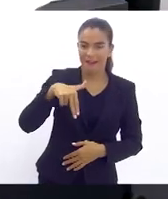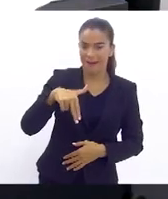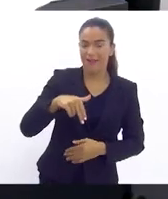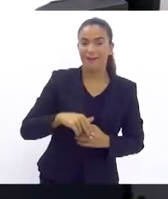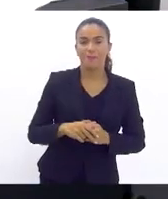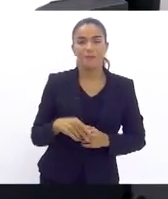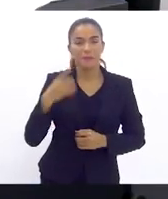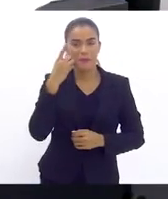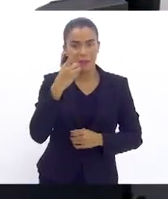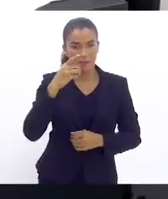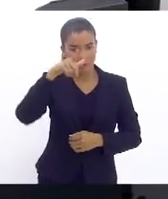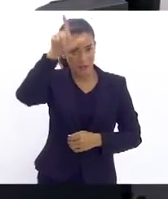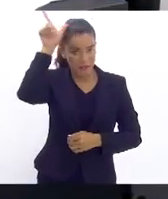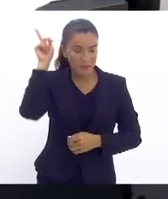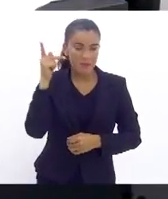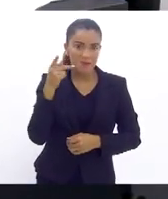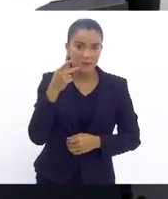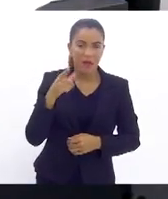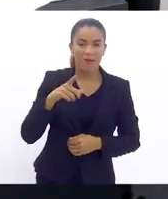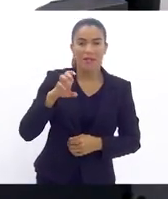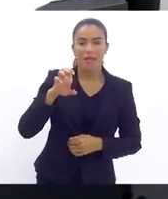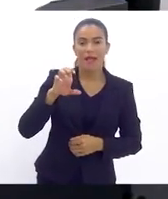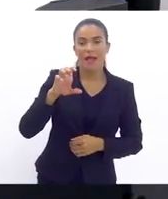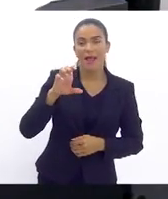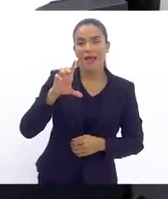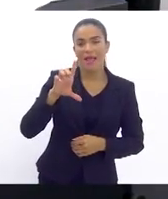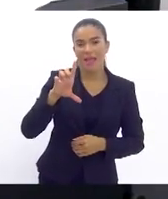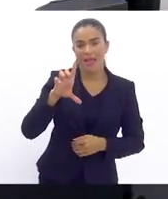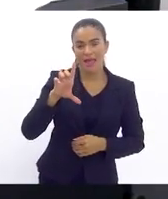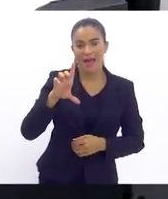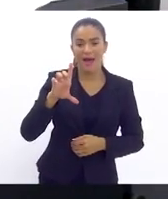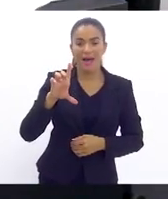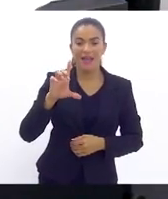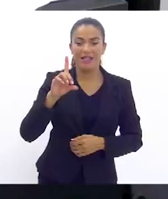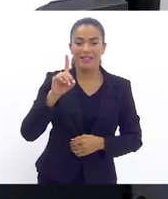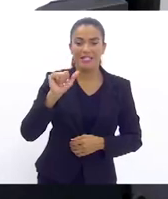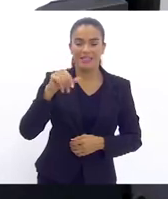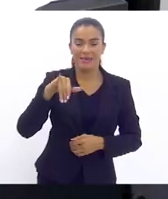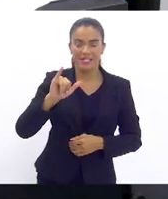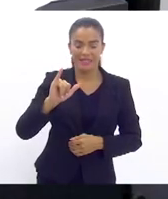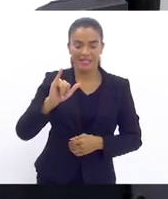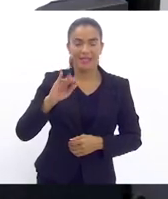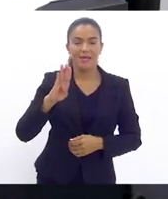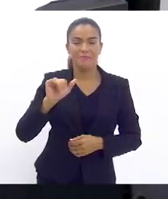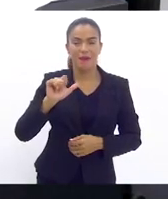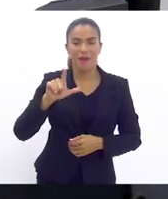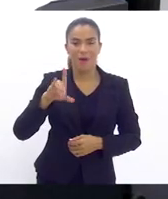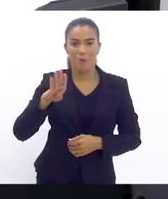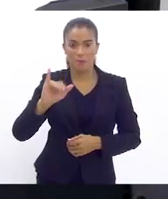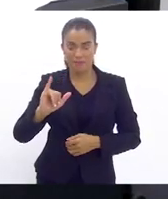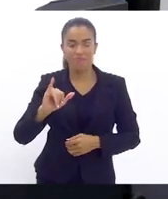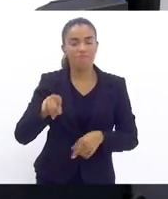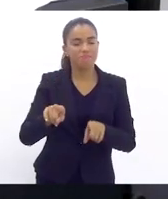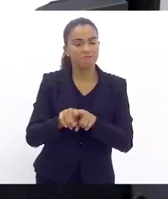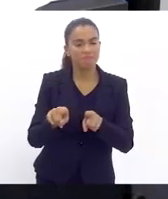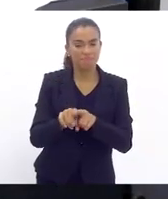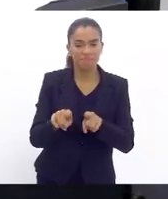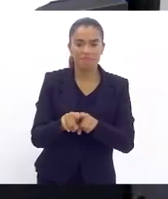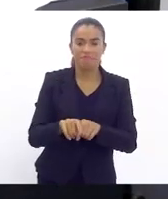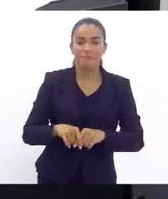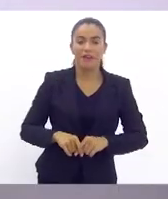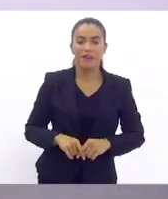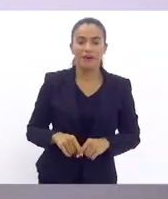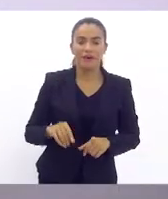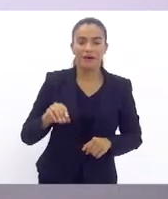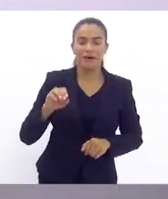Deputado Luiz Paulo Deputado Dani Balbi Deputado Professor Josimar a todos os presentes é maneteira do que